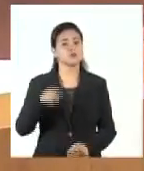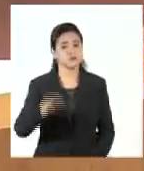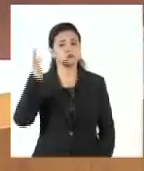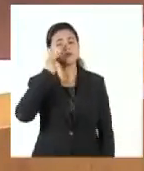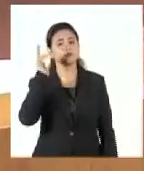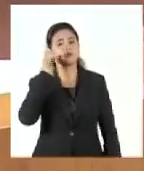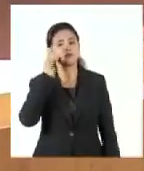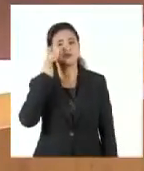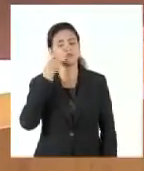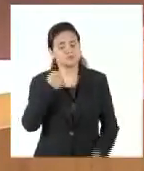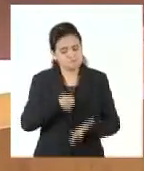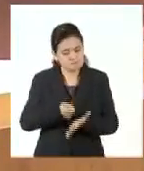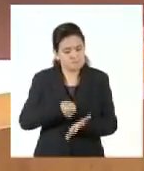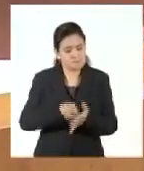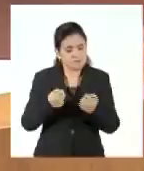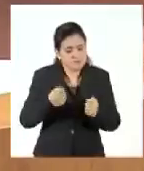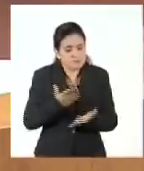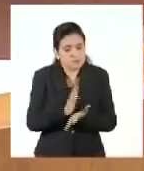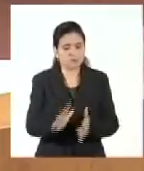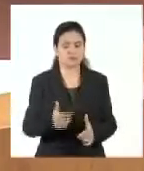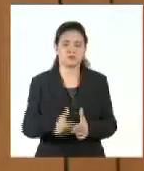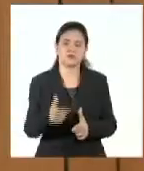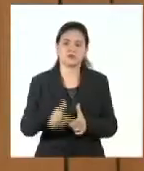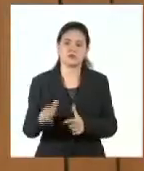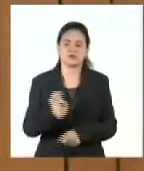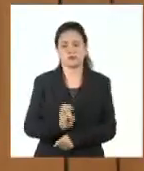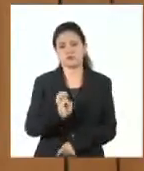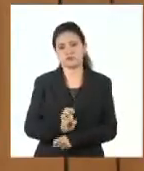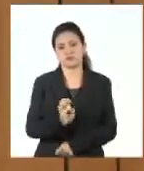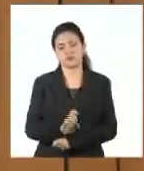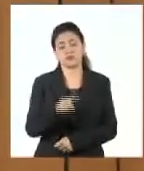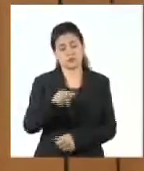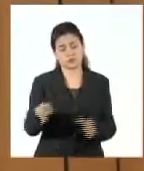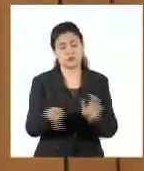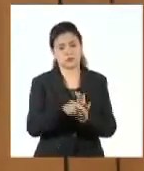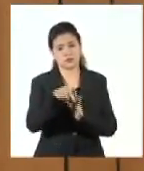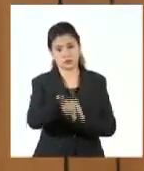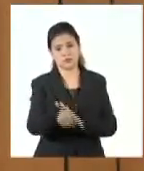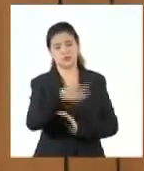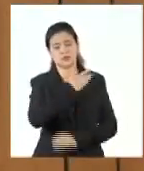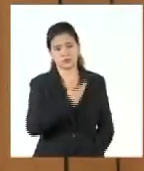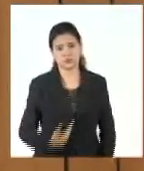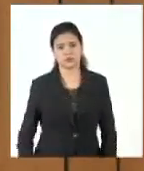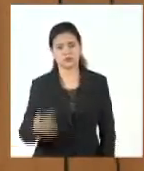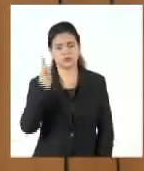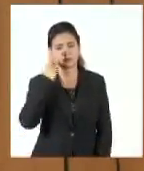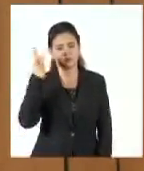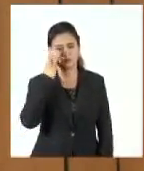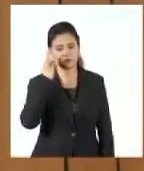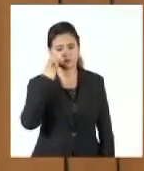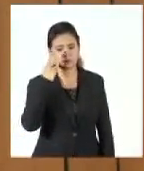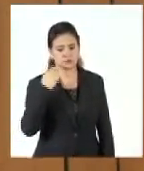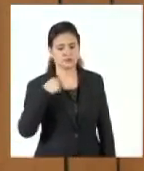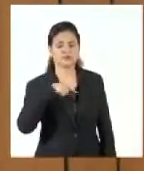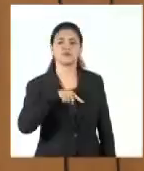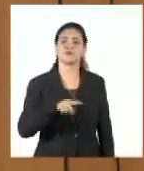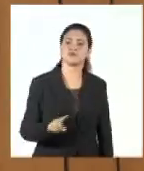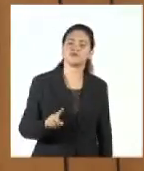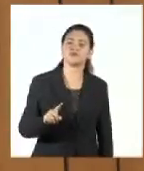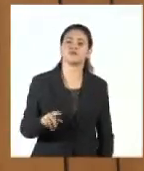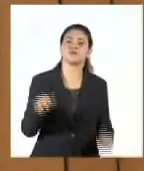de resolver os problemas do Estado é ele. E ele vai para público dizer, só me aparece com